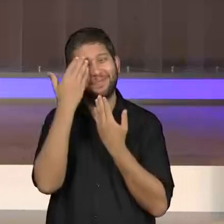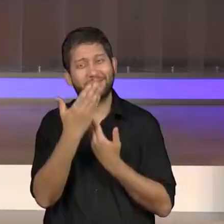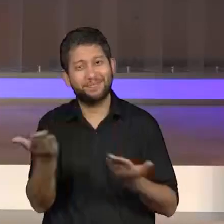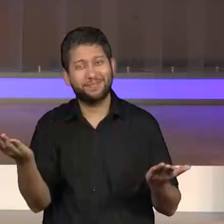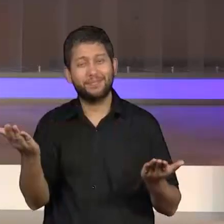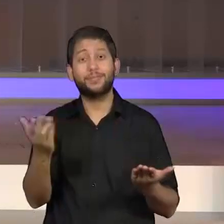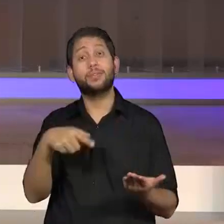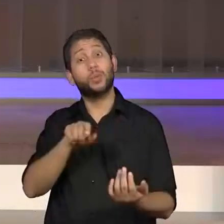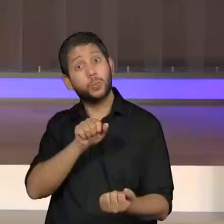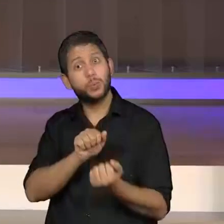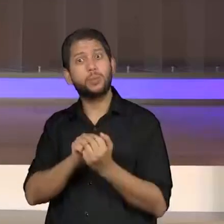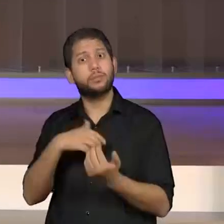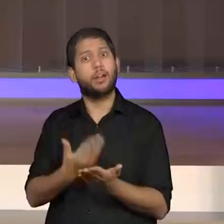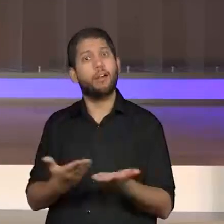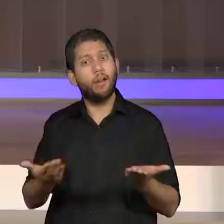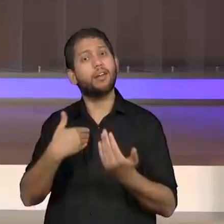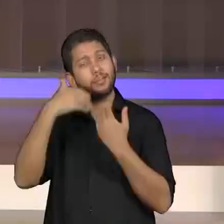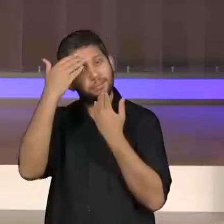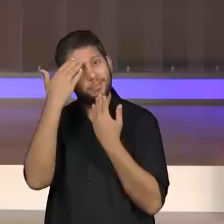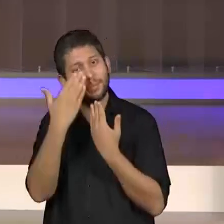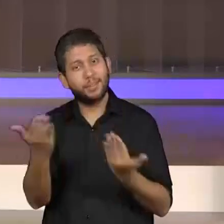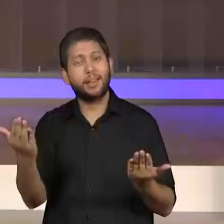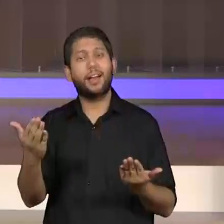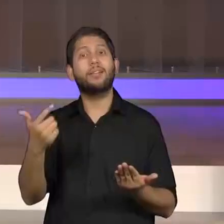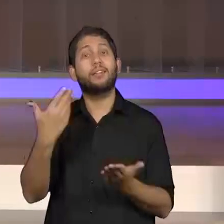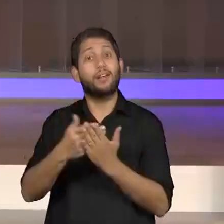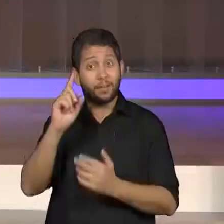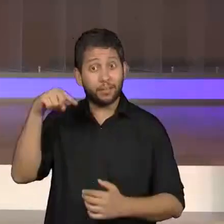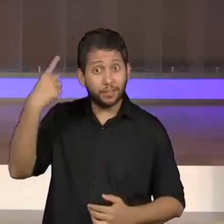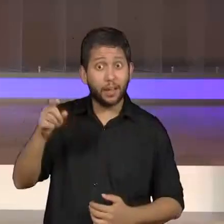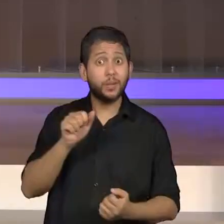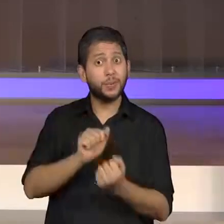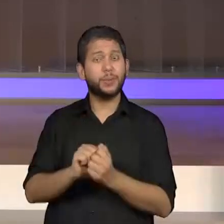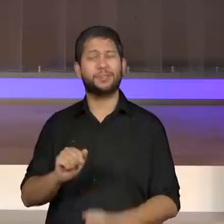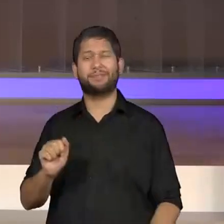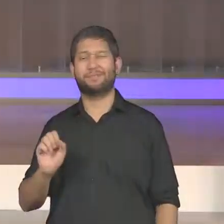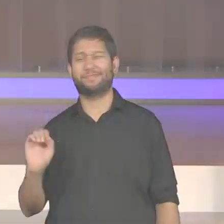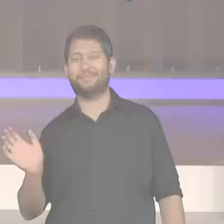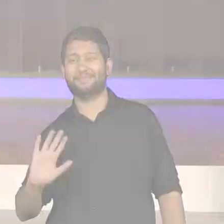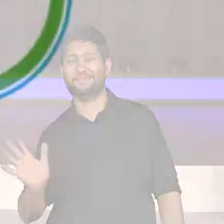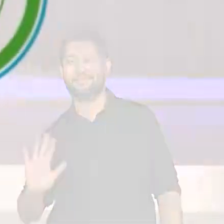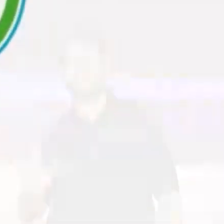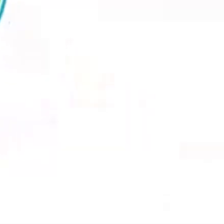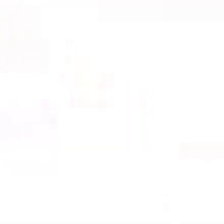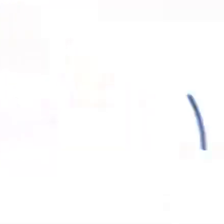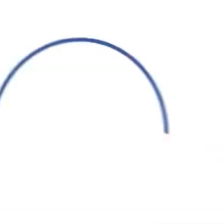você que acompanhou até agora e conto com vocês nas próximas aulas, hein? Tchau, tchau, galera!